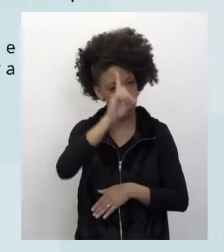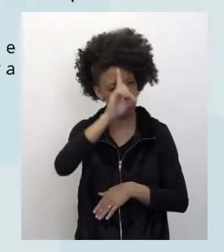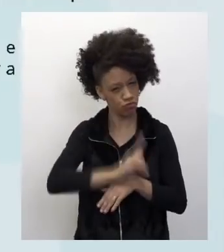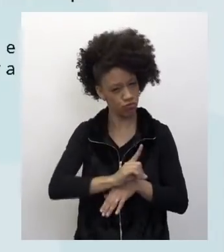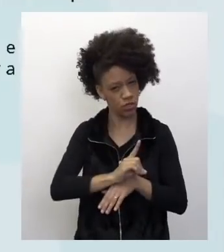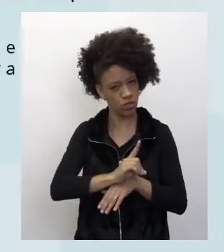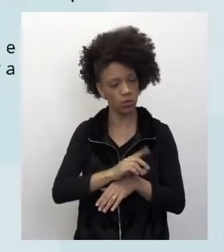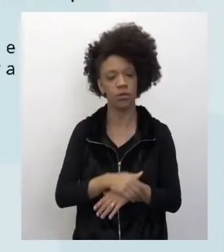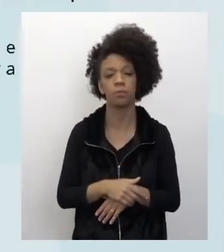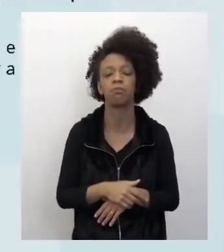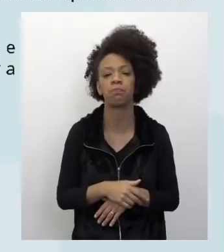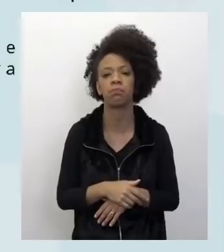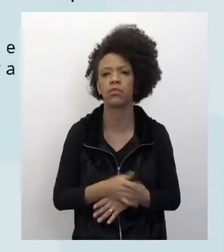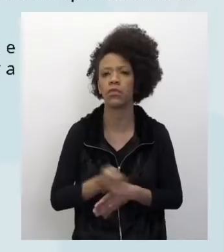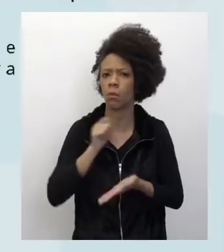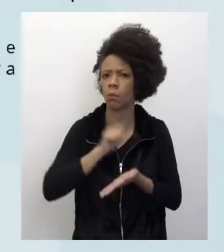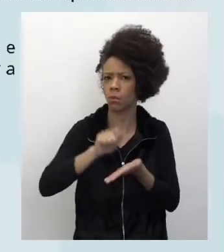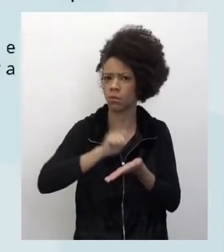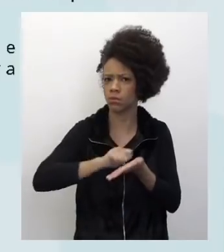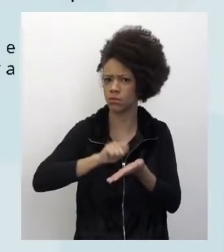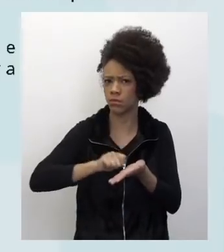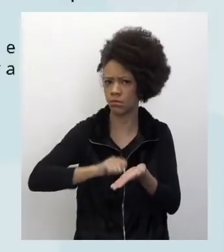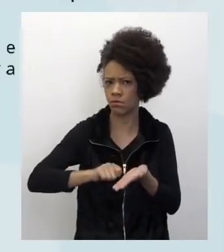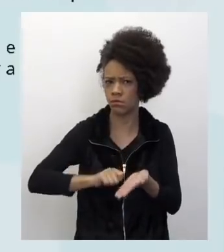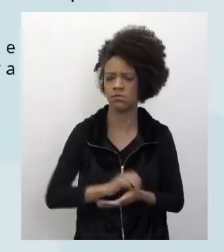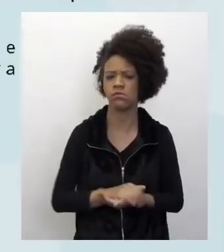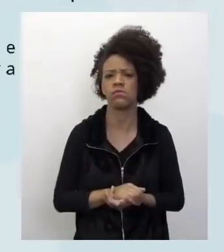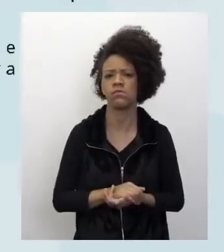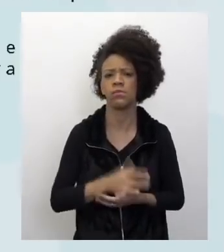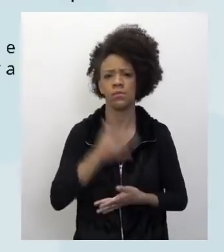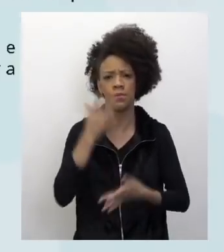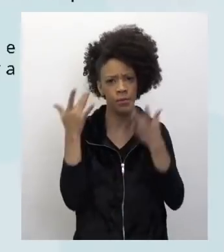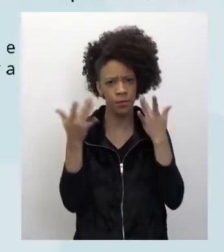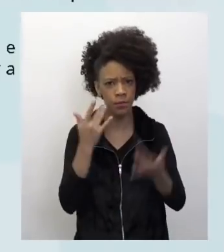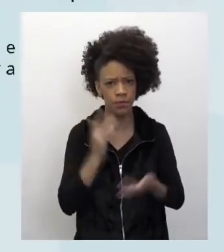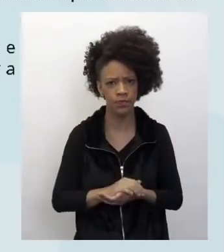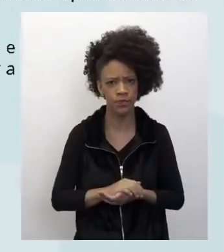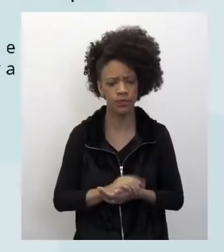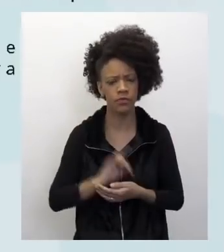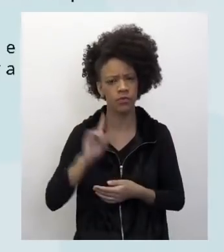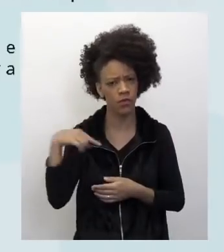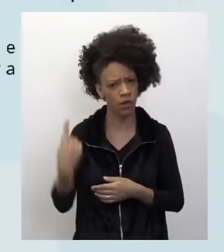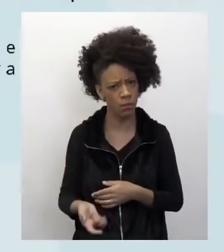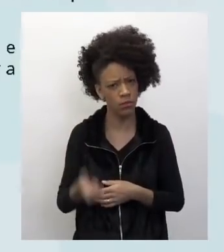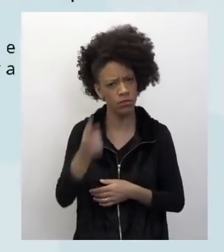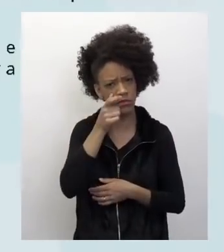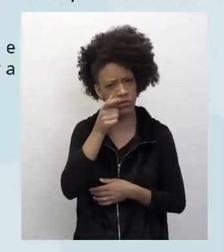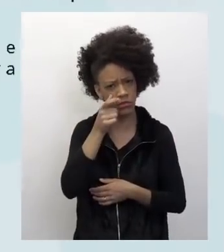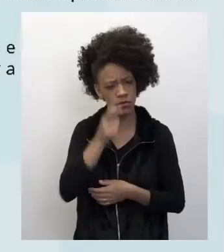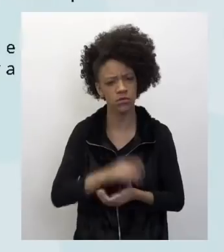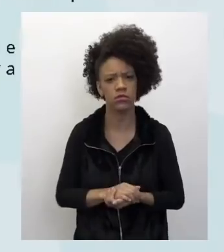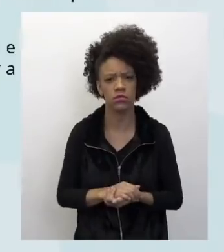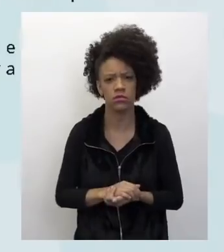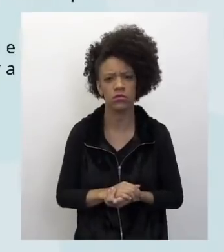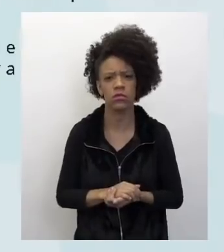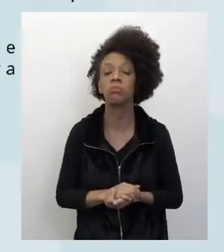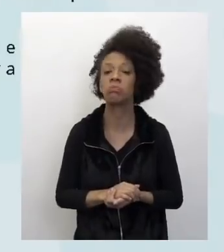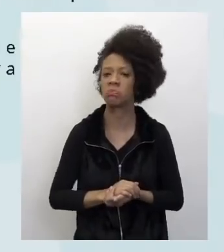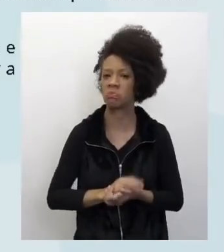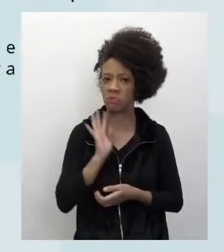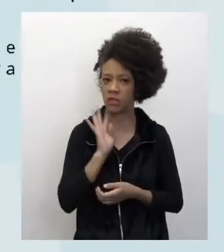Tá? Então, anotem aí o nome dos espetáculos para que depois vocês possam assistir no YouTube, que vale muito a